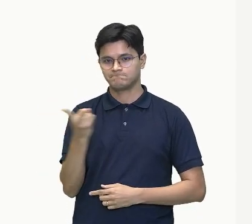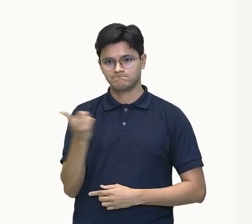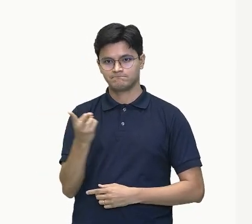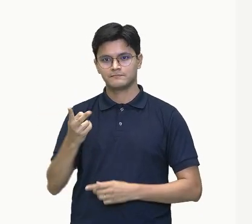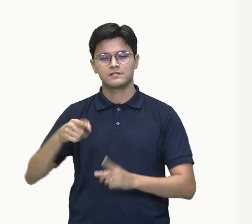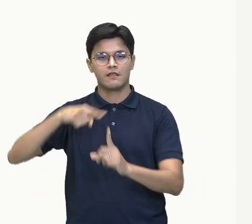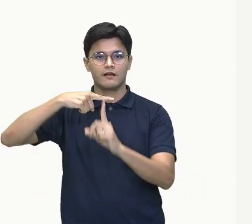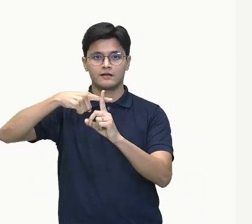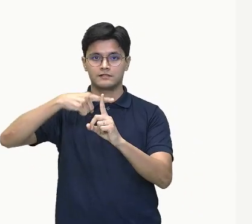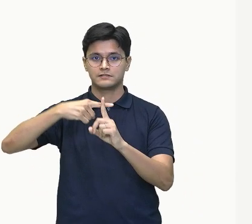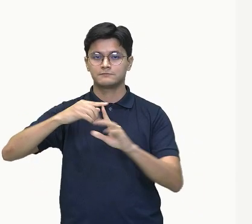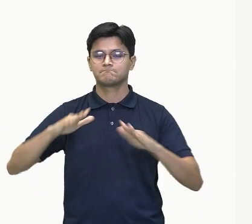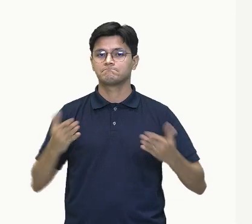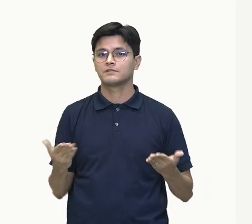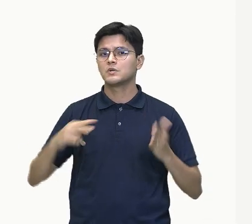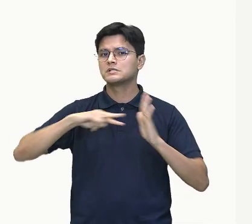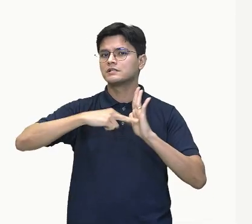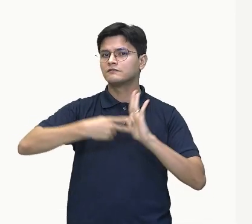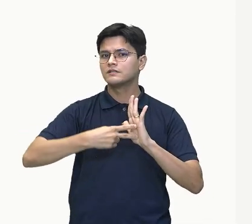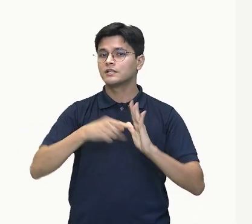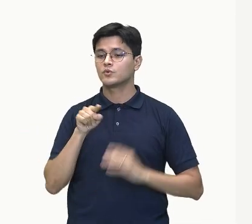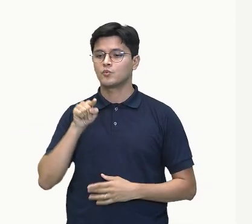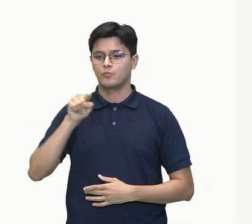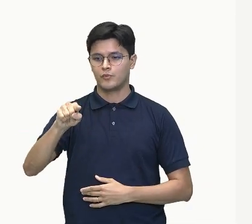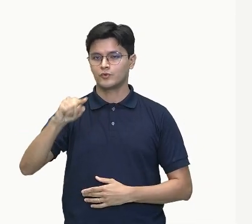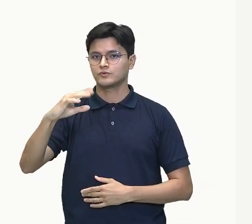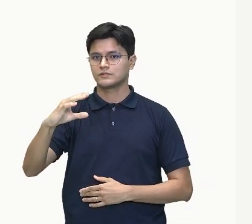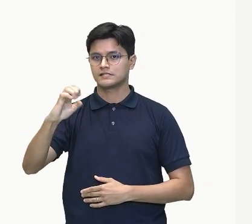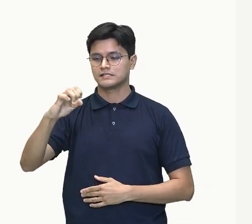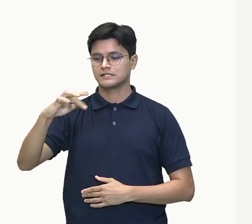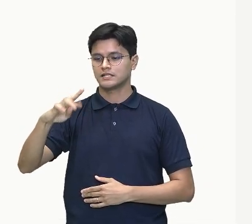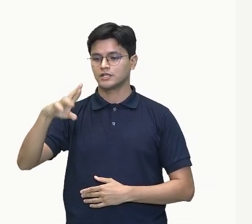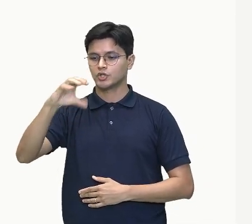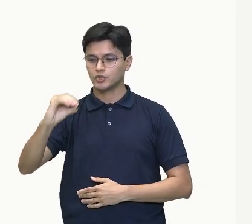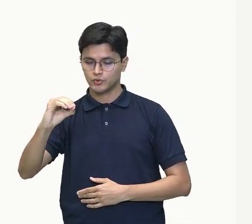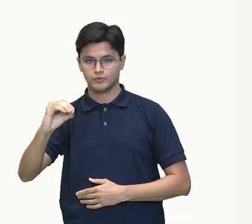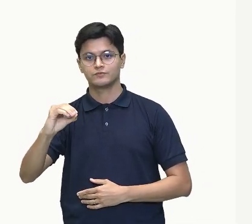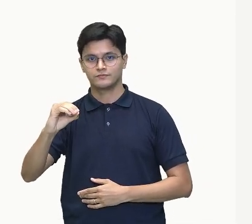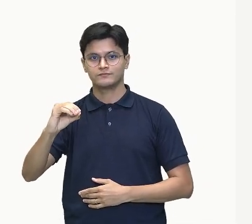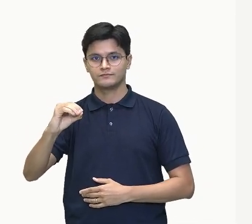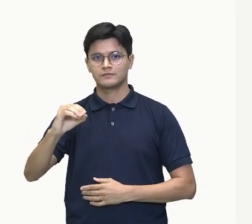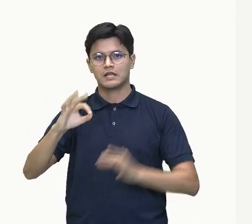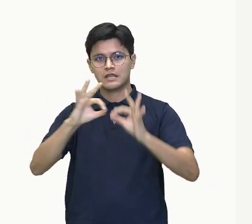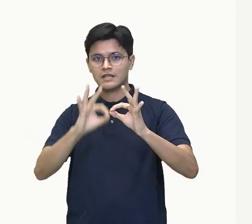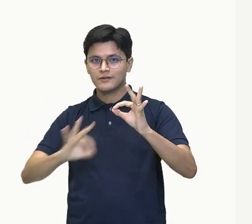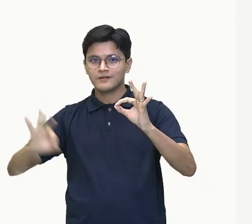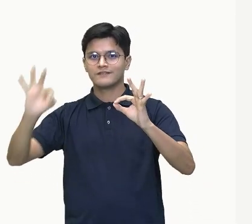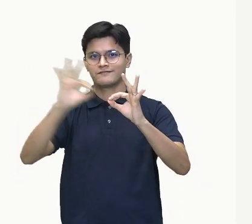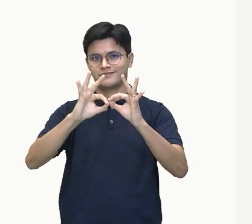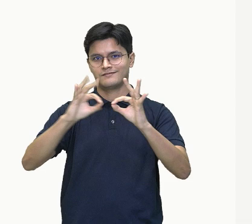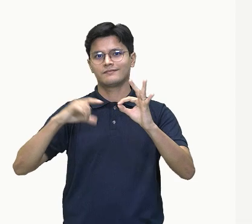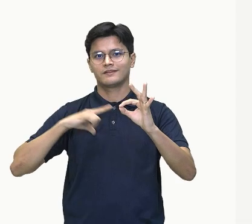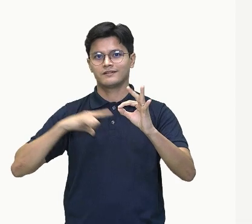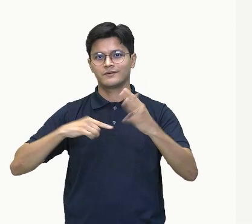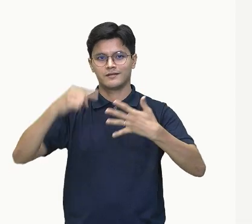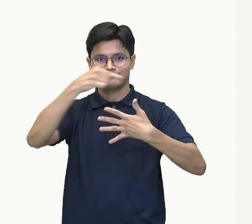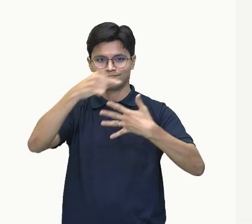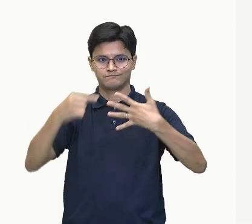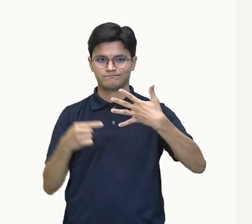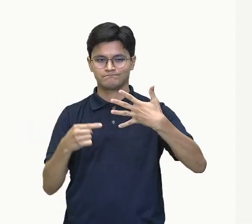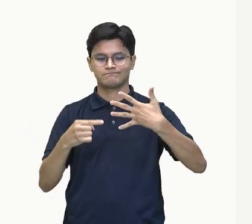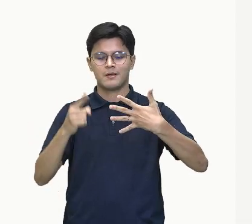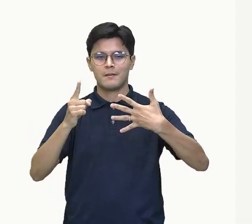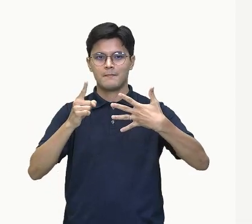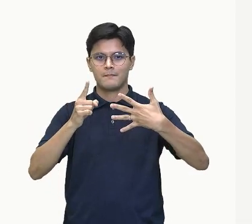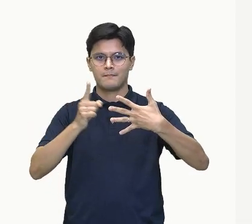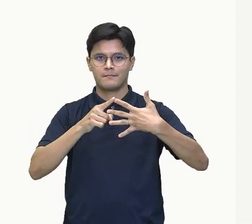centro da nossa circunferência tem coordenadas 4 e 2. Seria então a alternativa correta aqui, a